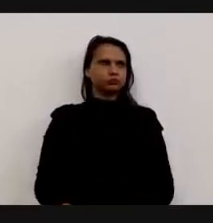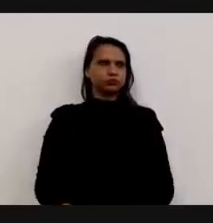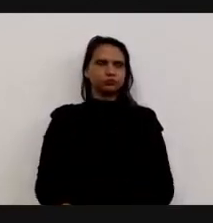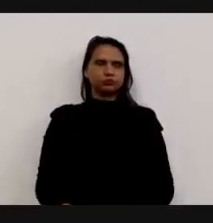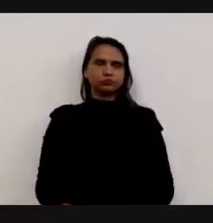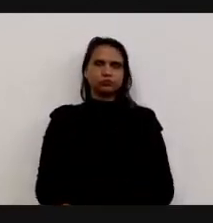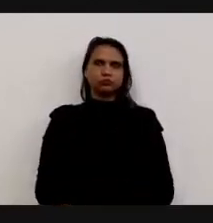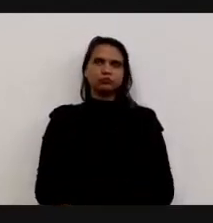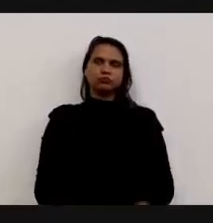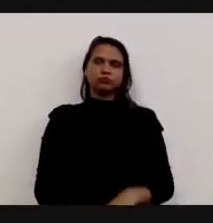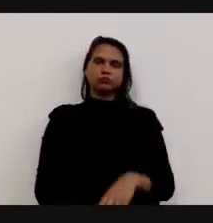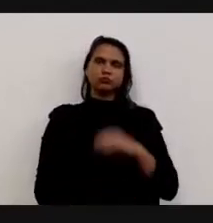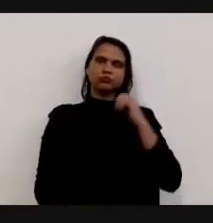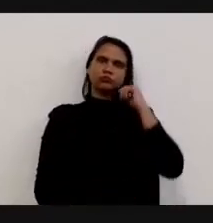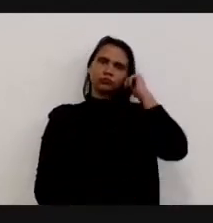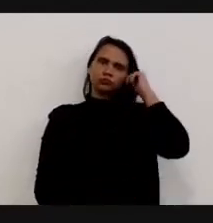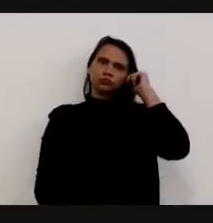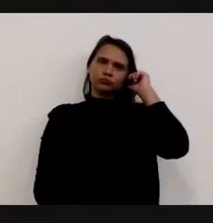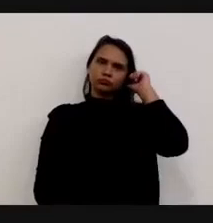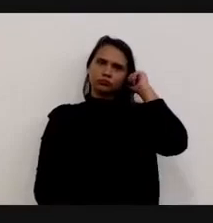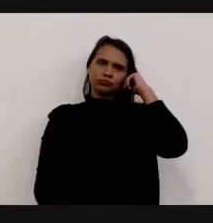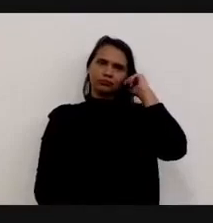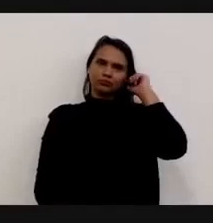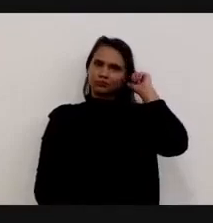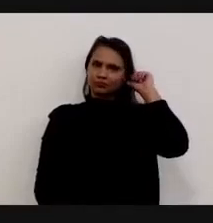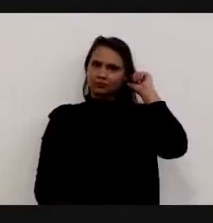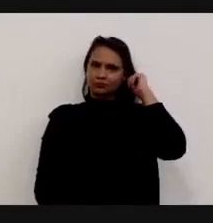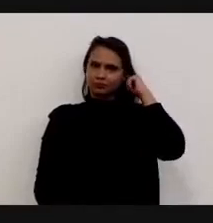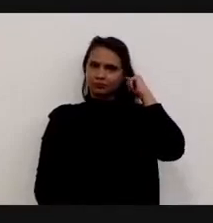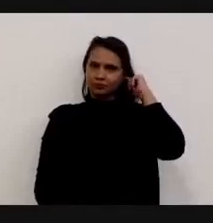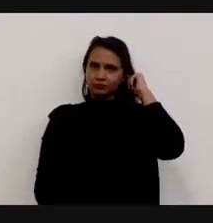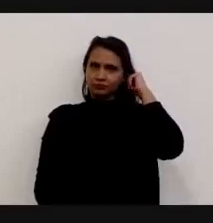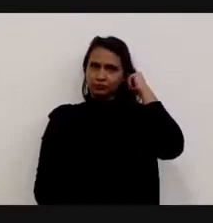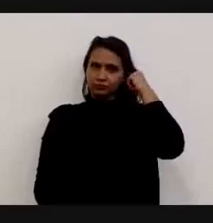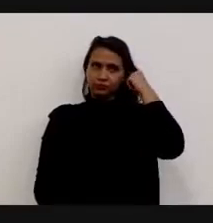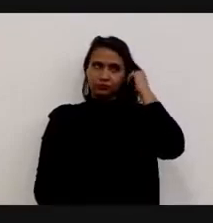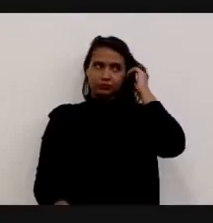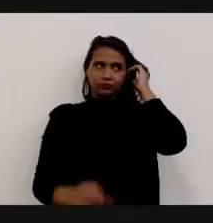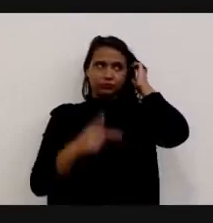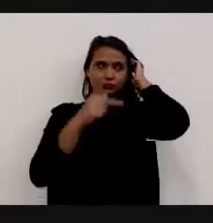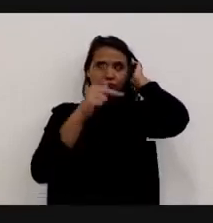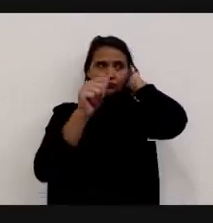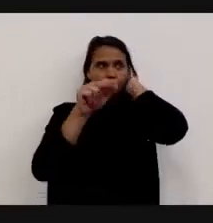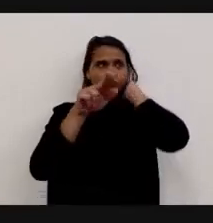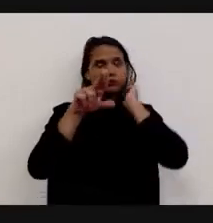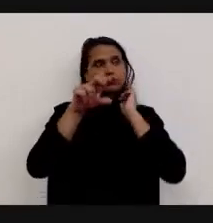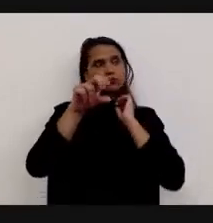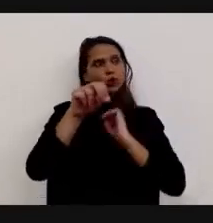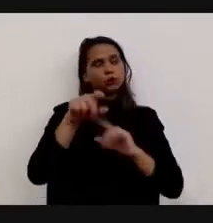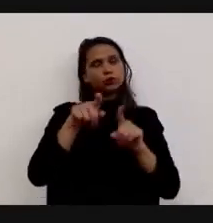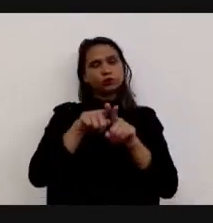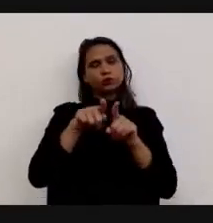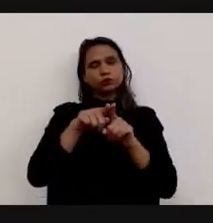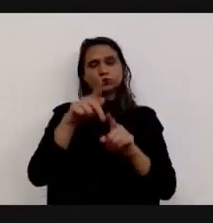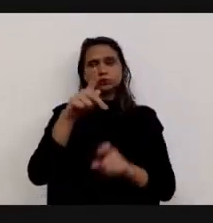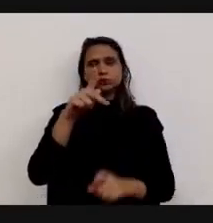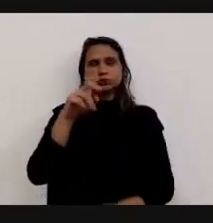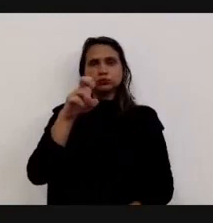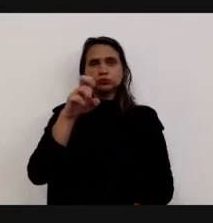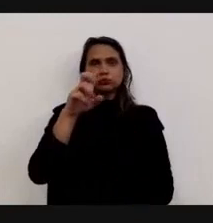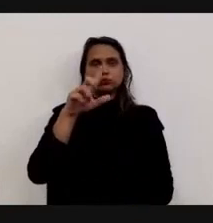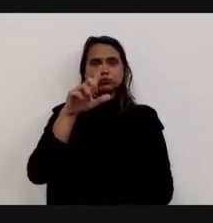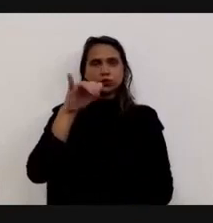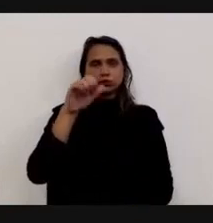palco, né? Os Paulos e o Péricles, por favor. E peço que